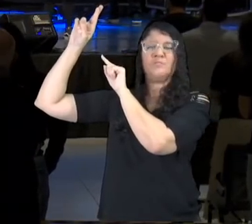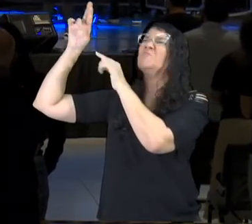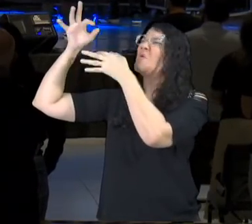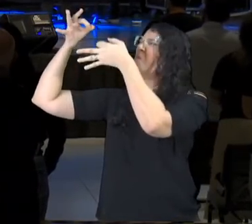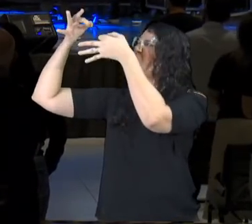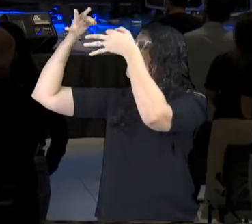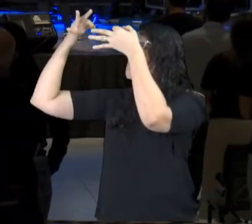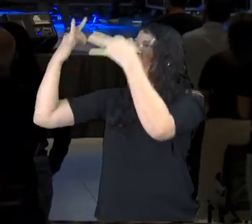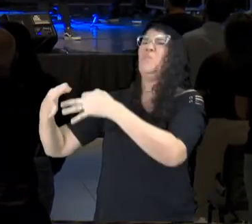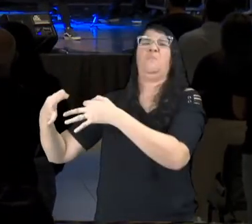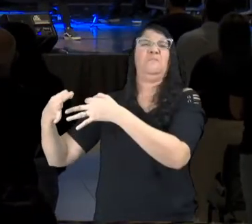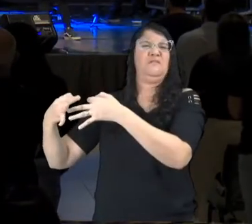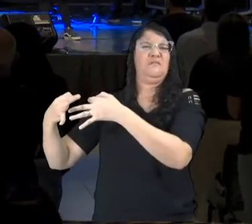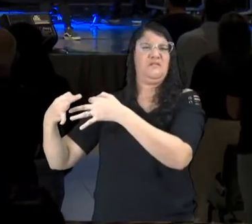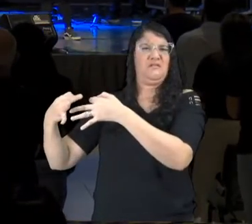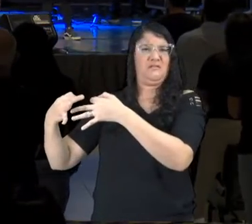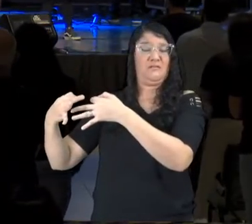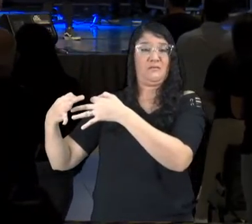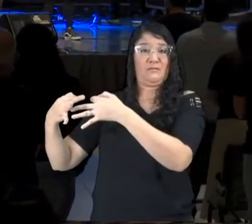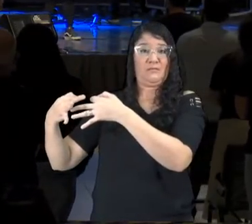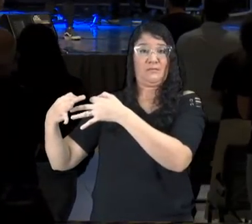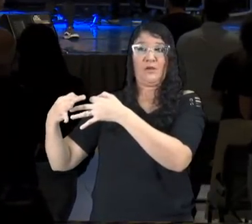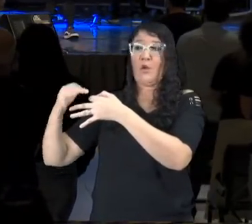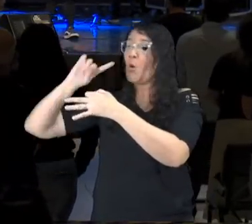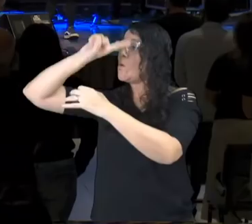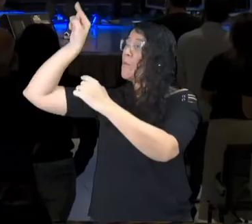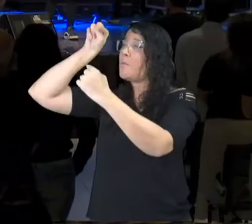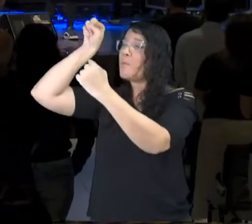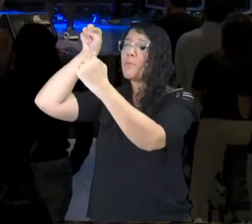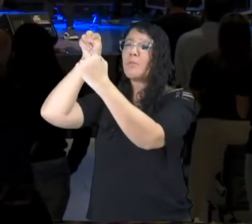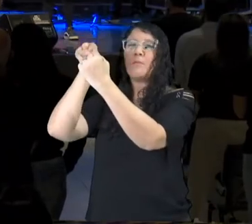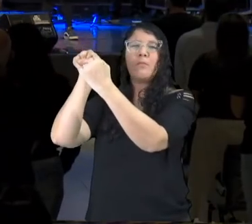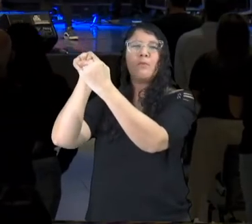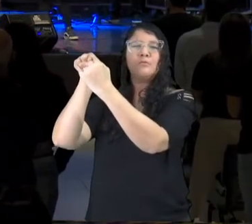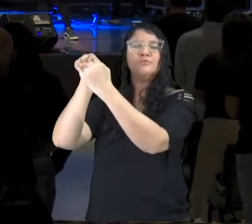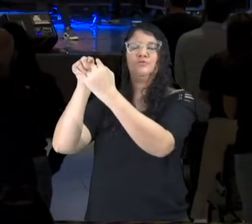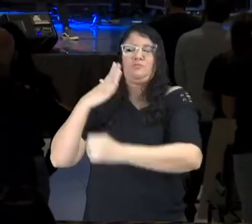cumprirá o seu propósito para comigo.